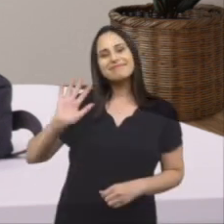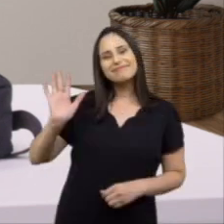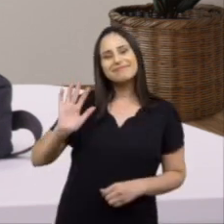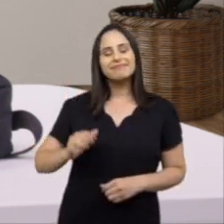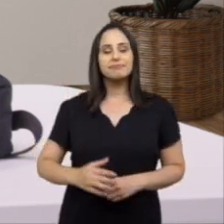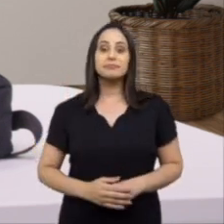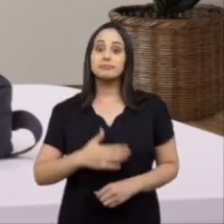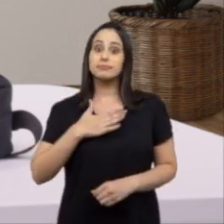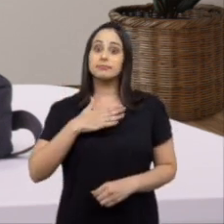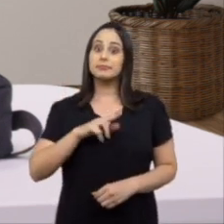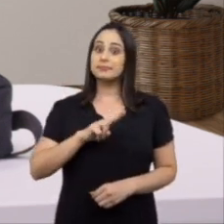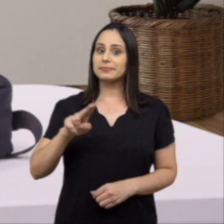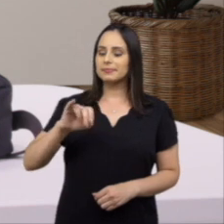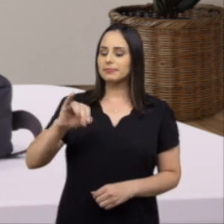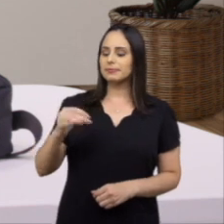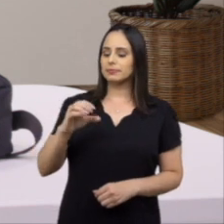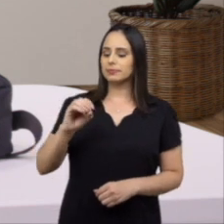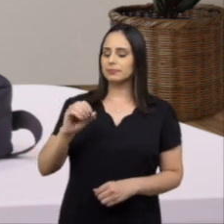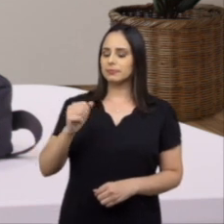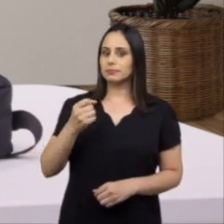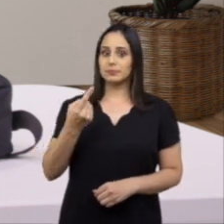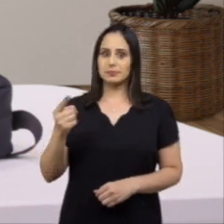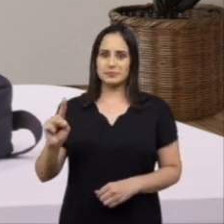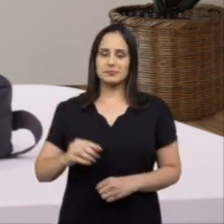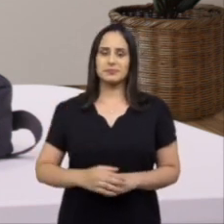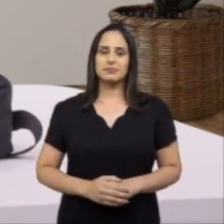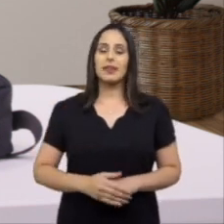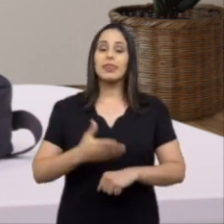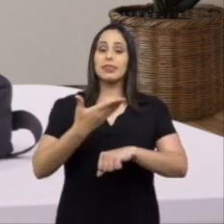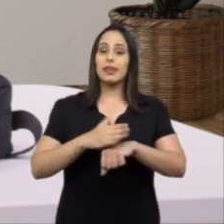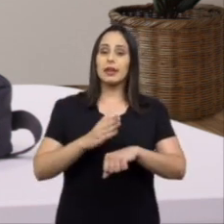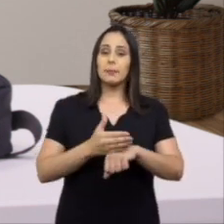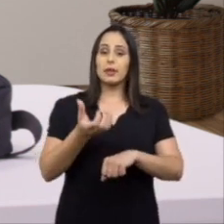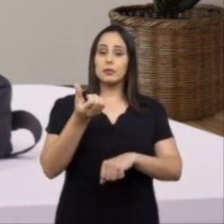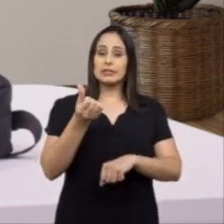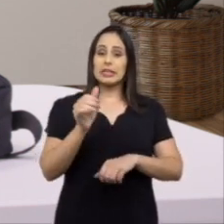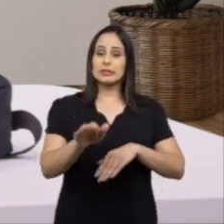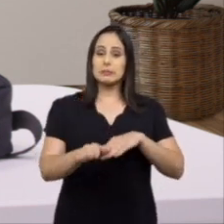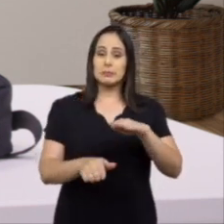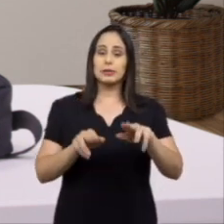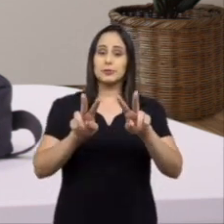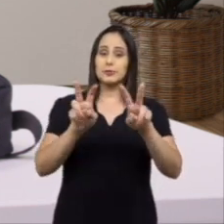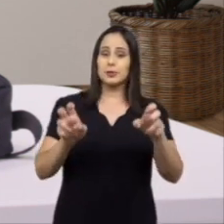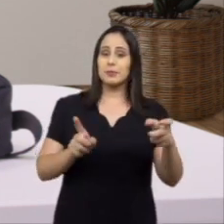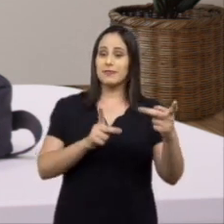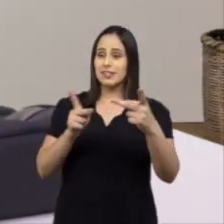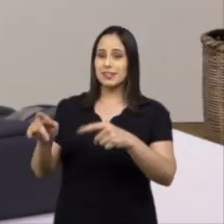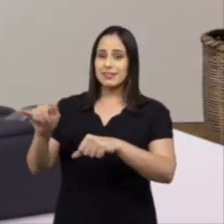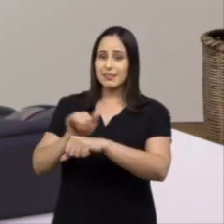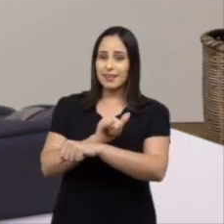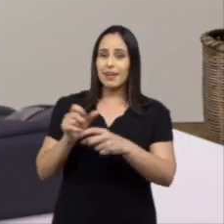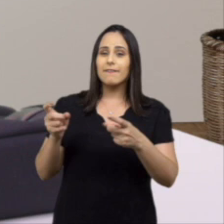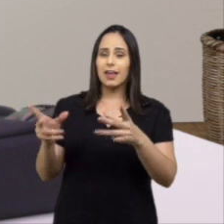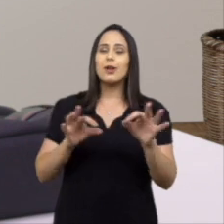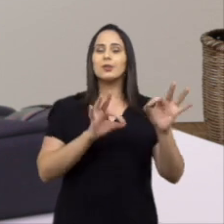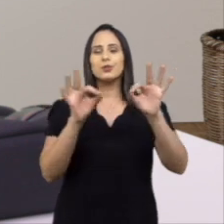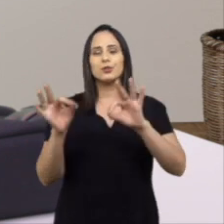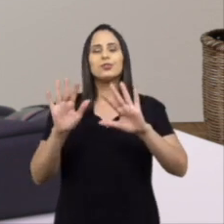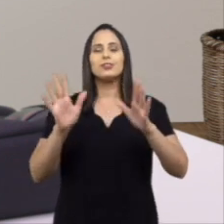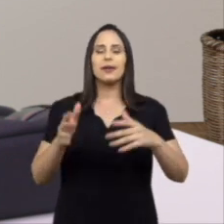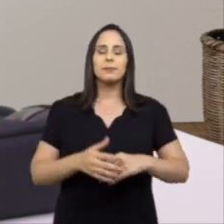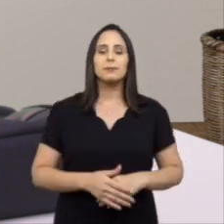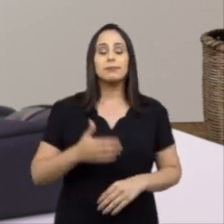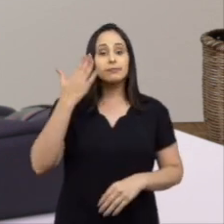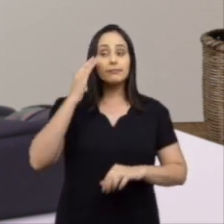Olá, eu me chamo João e acabei de assistir ao treinamento de 6 passos da visita e técnica de vendas. Entendi que os 6 passos